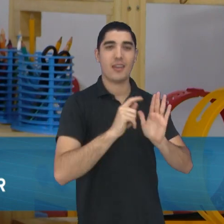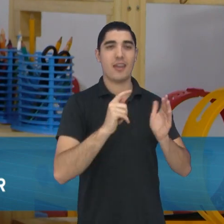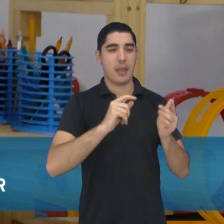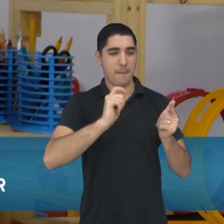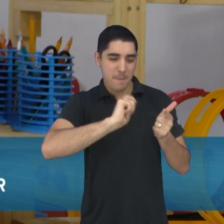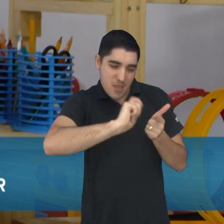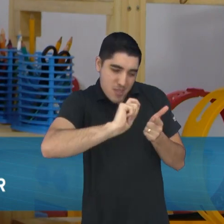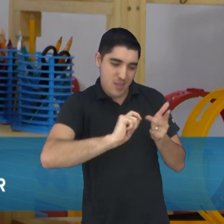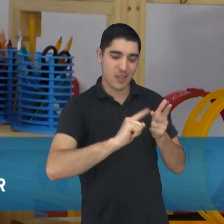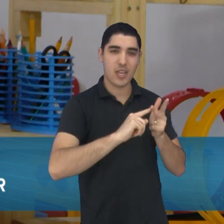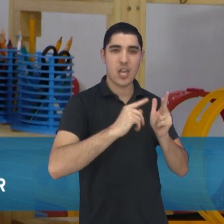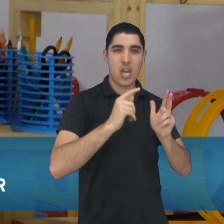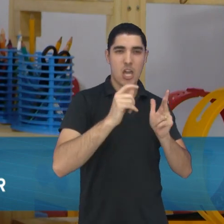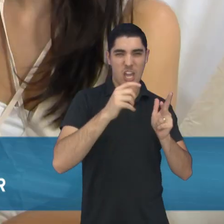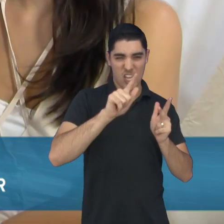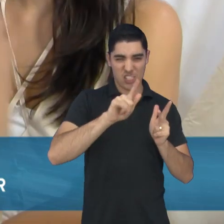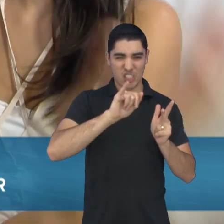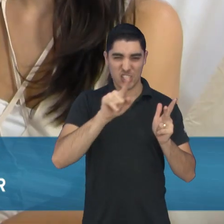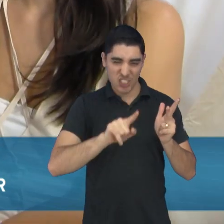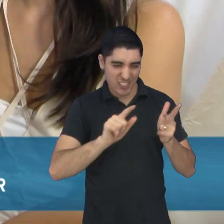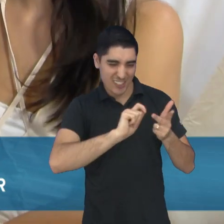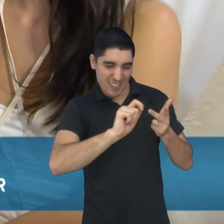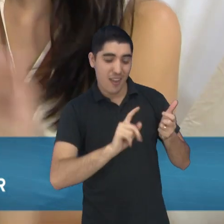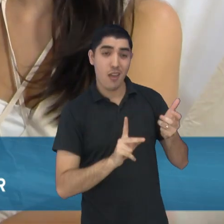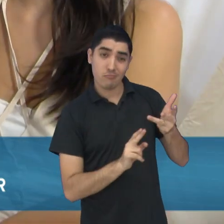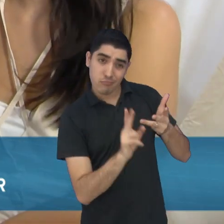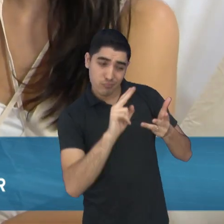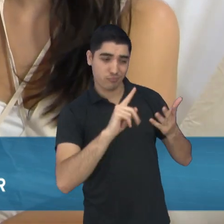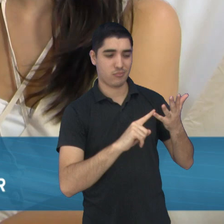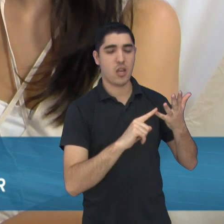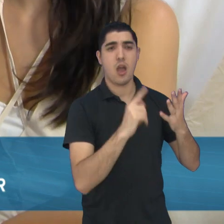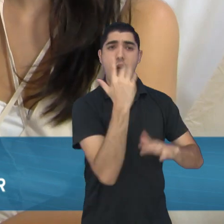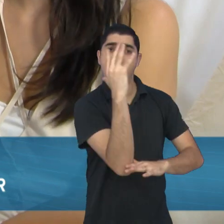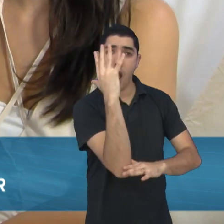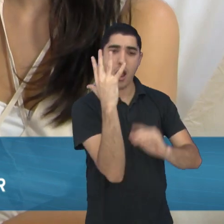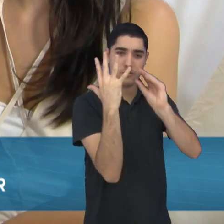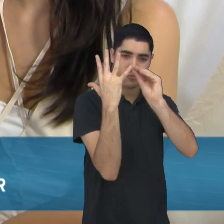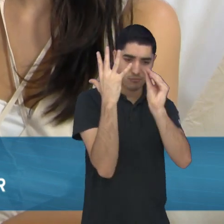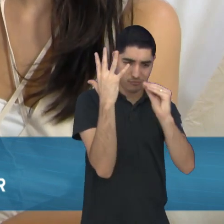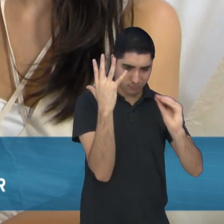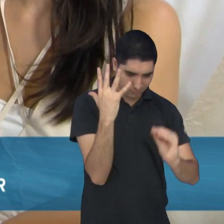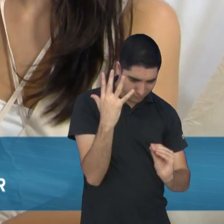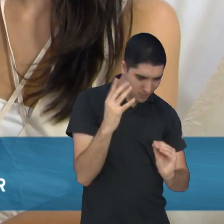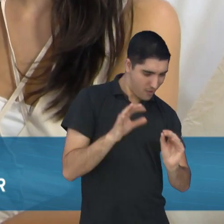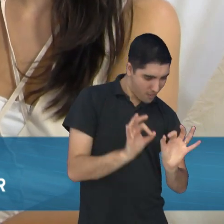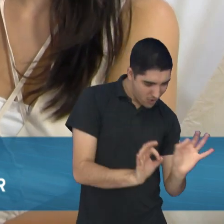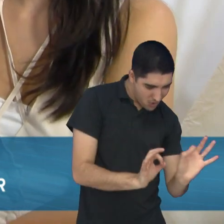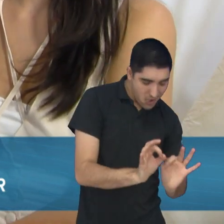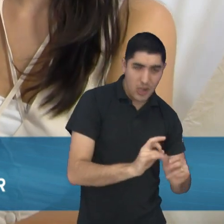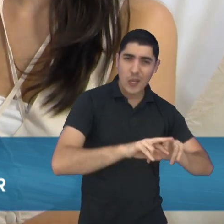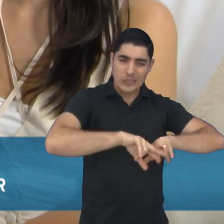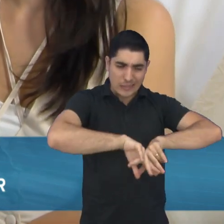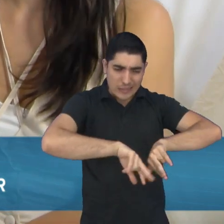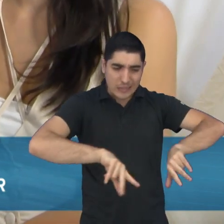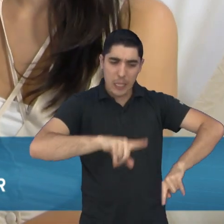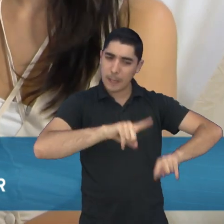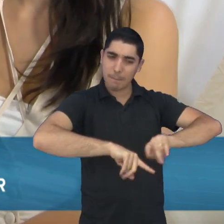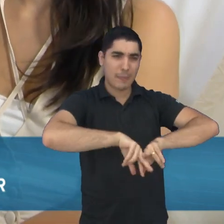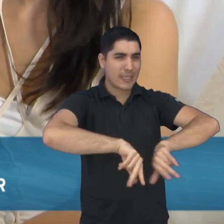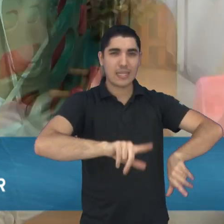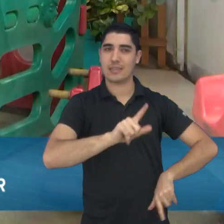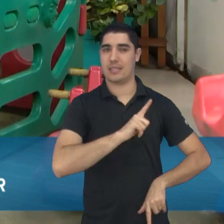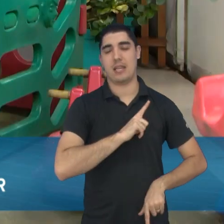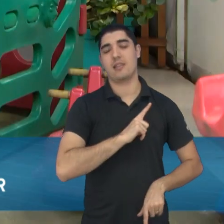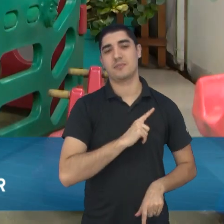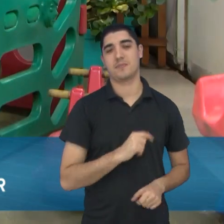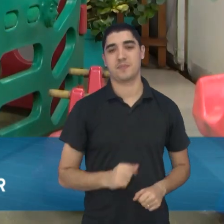pelo recorte, pela tesoura, a folha da árvore, o galho e todos os materiais inusitados para as